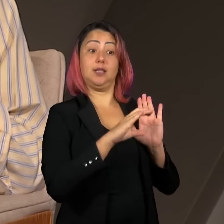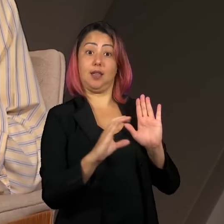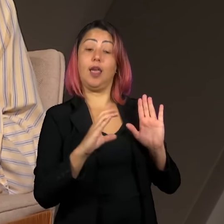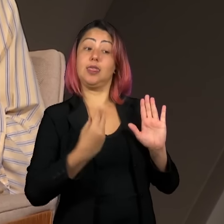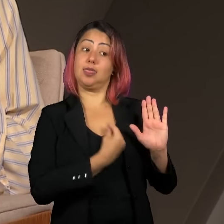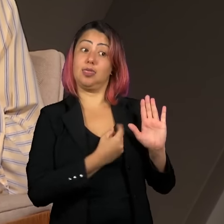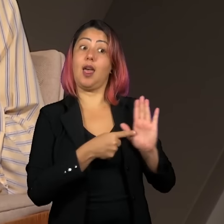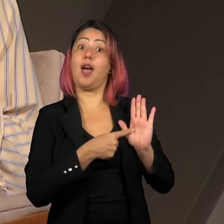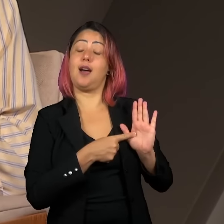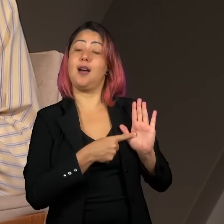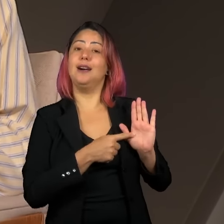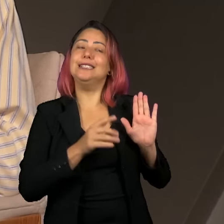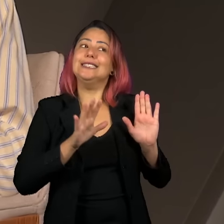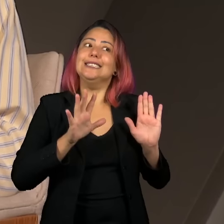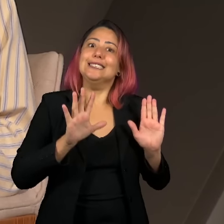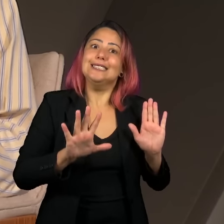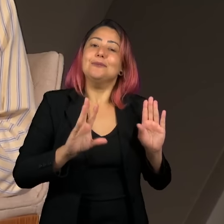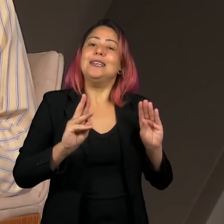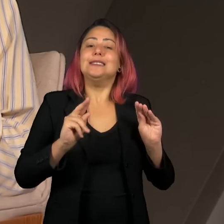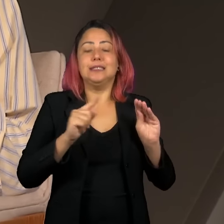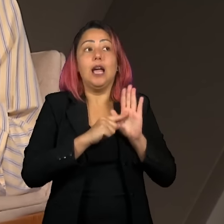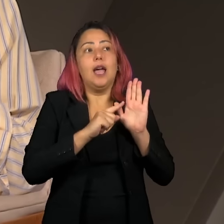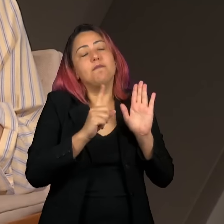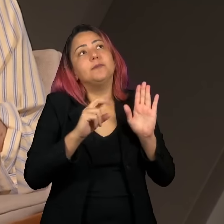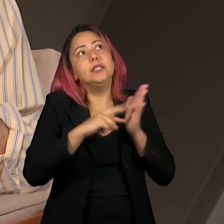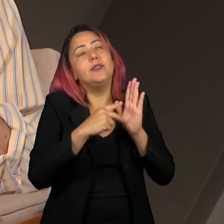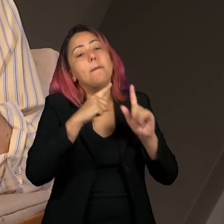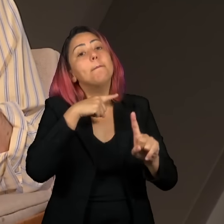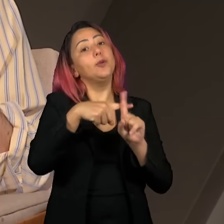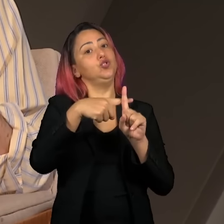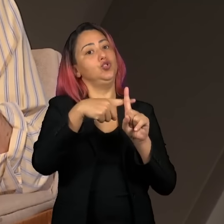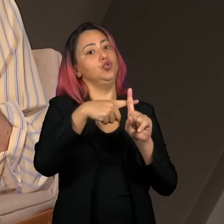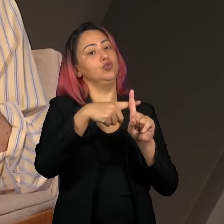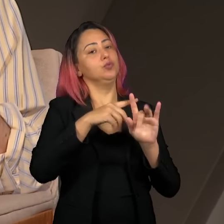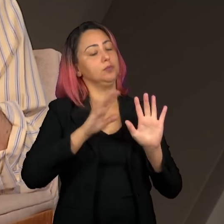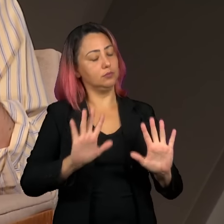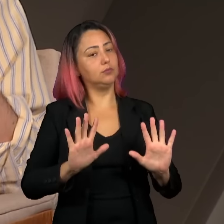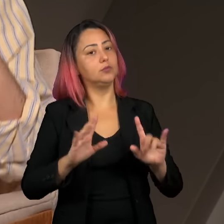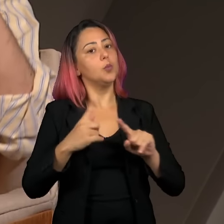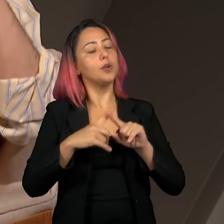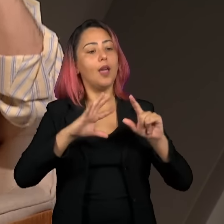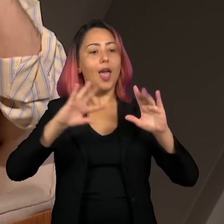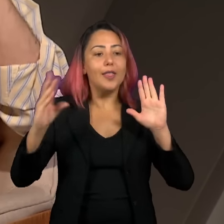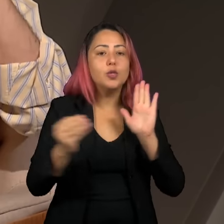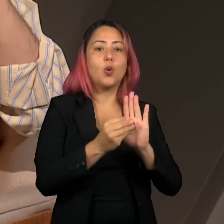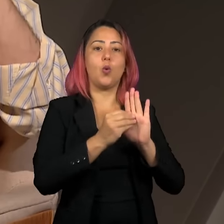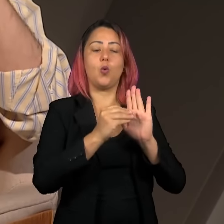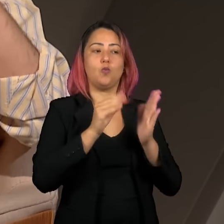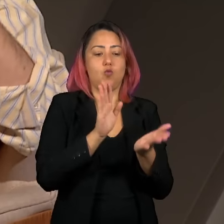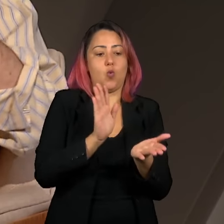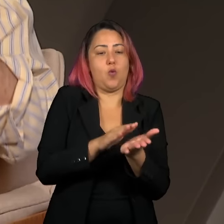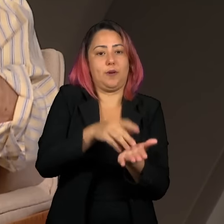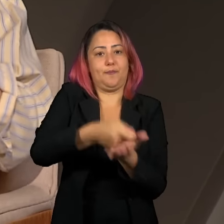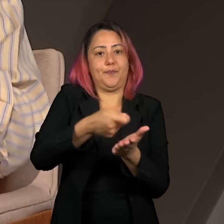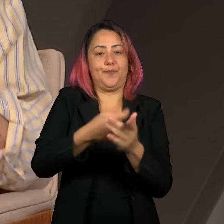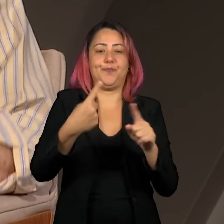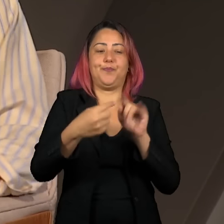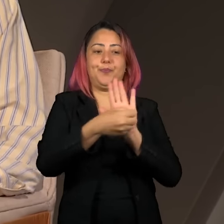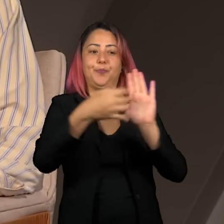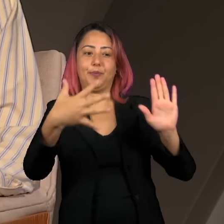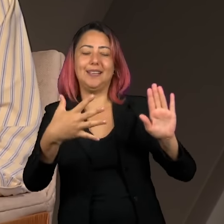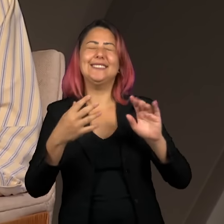gente pode pode dizer que foi um ganho enorme né de você realmente ter um currículo né porque aquilo ali